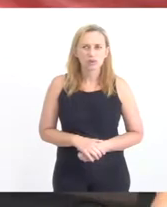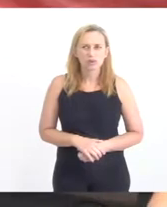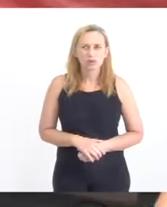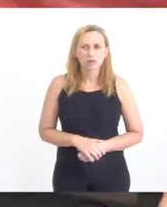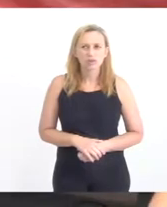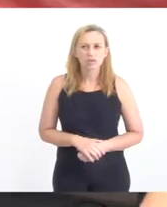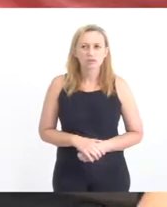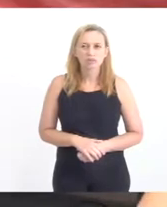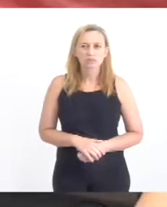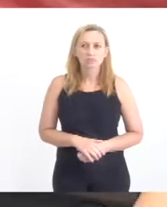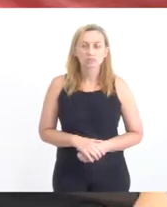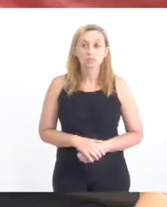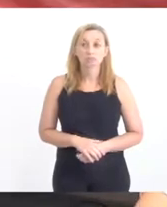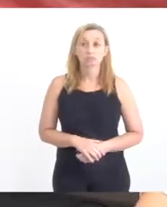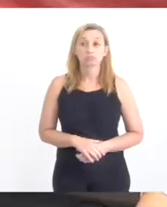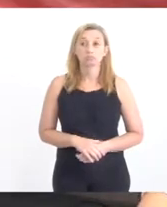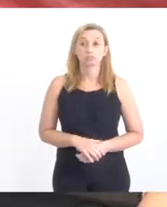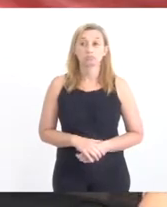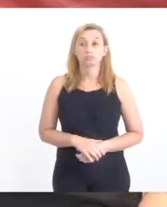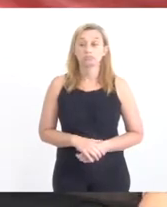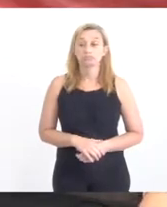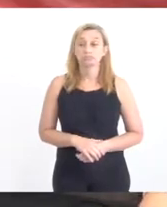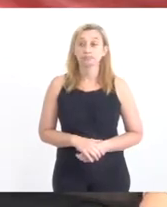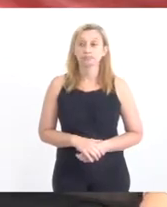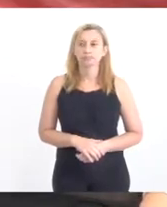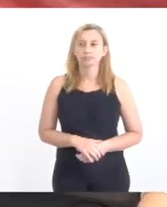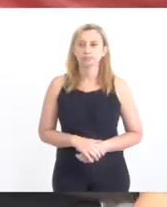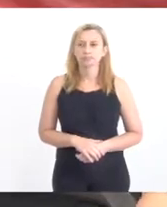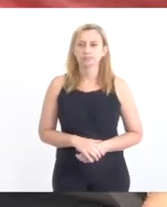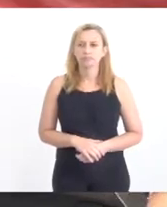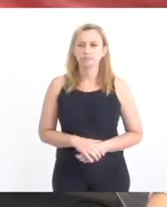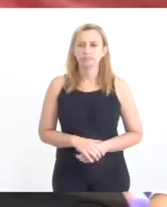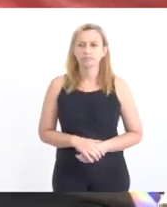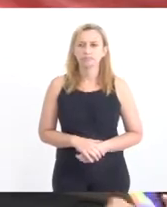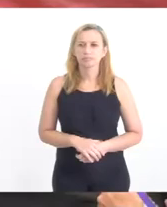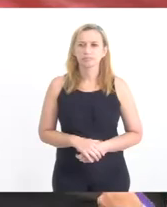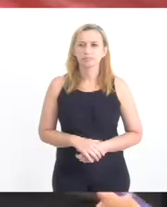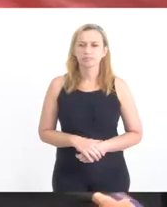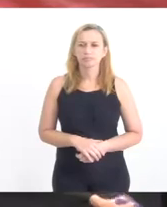E aí E aí